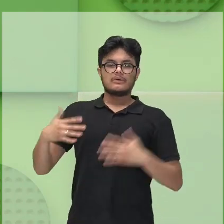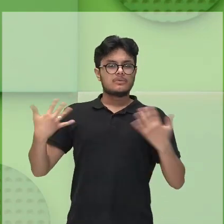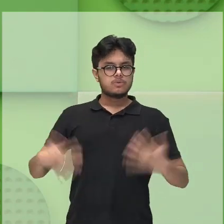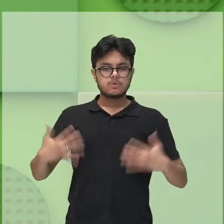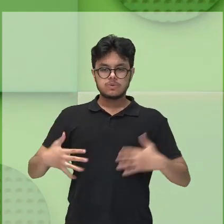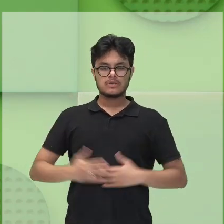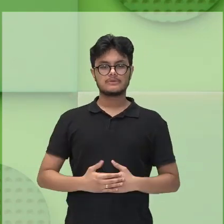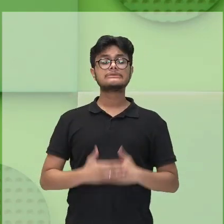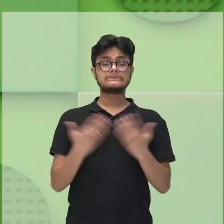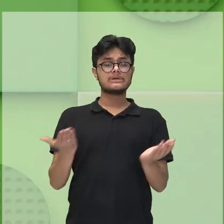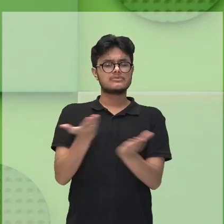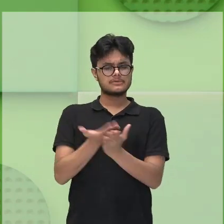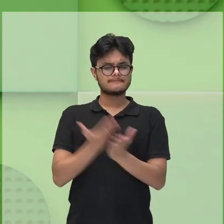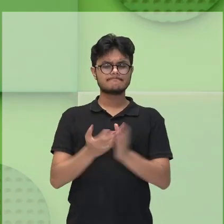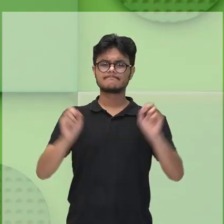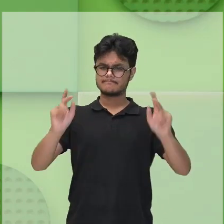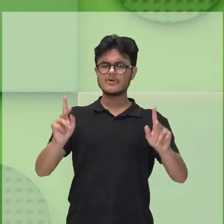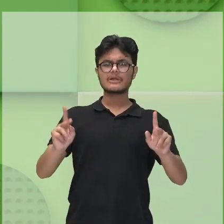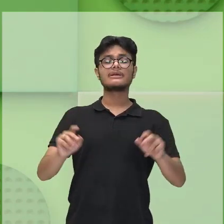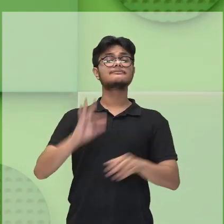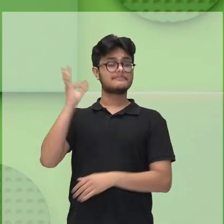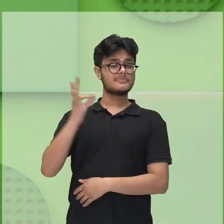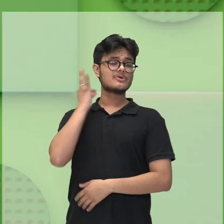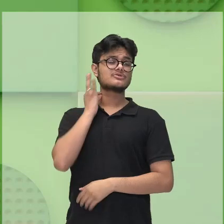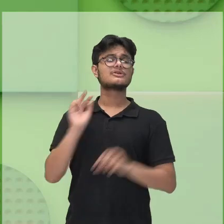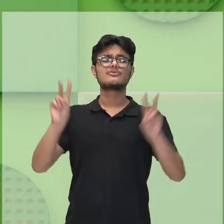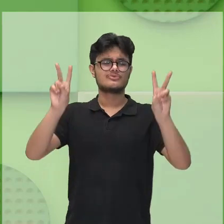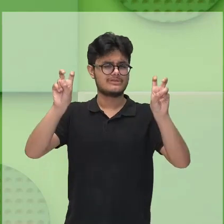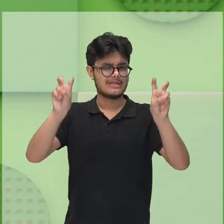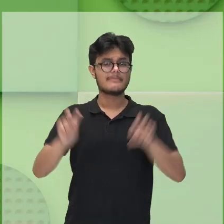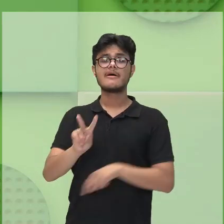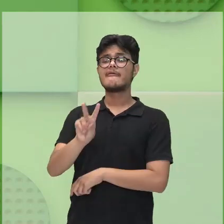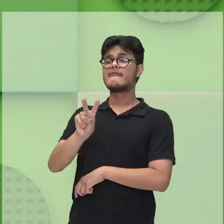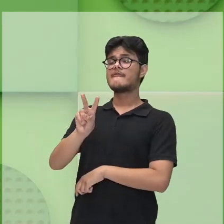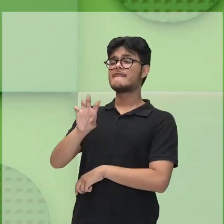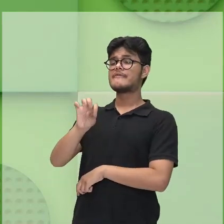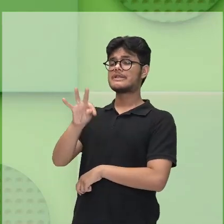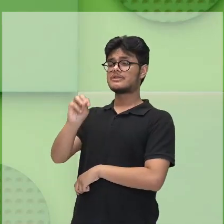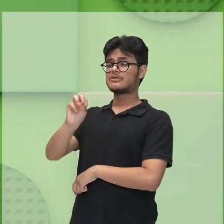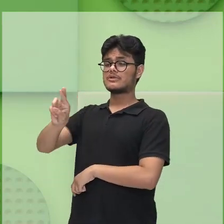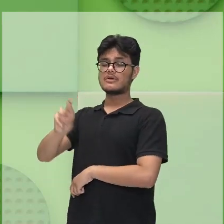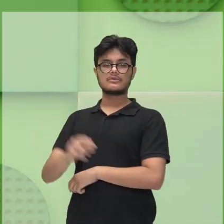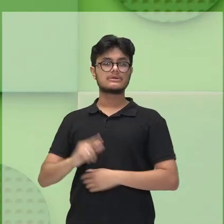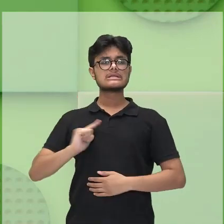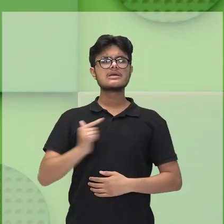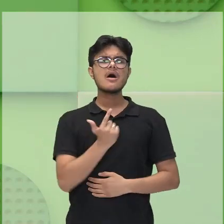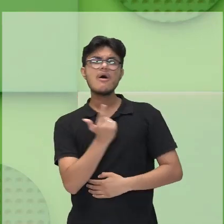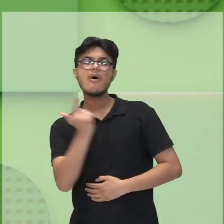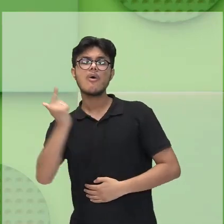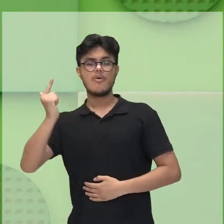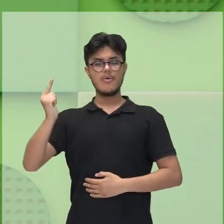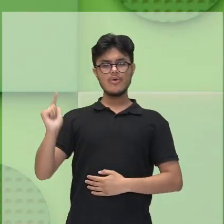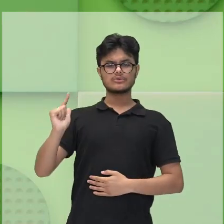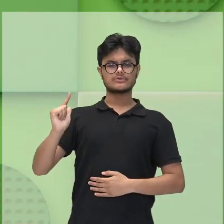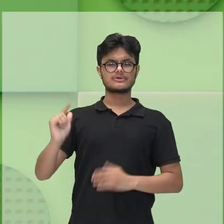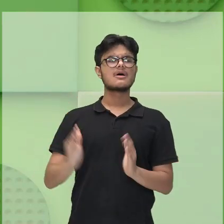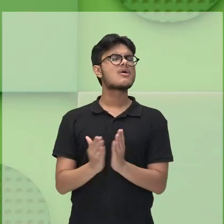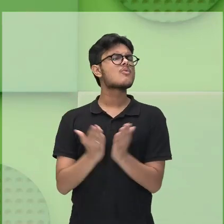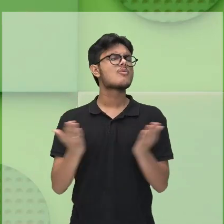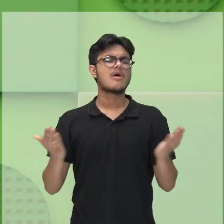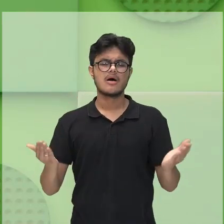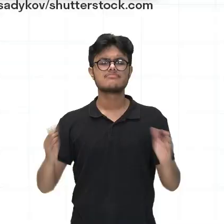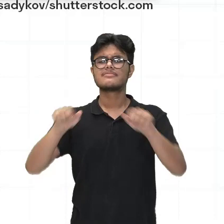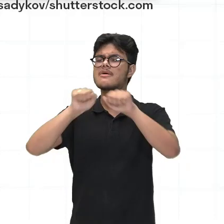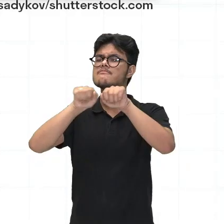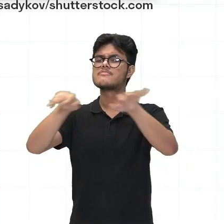certo? Então nós vimos aí a atuação de mosquitos como vetores, mas nós temos outros vetores, né? Nós temos